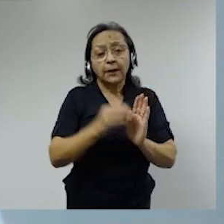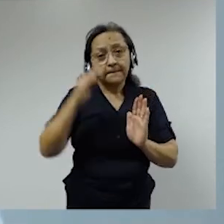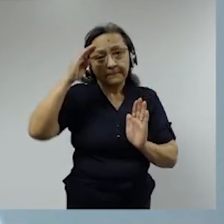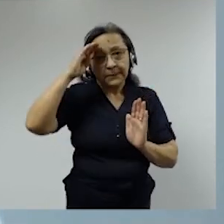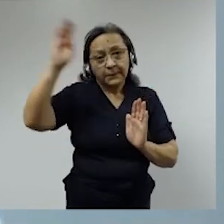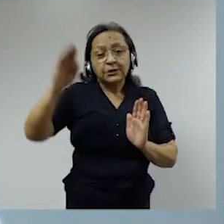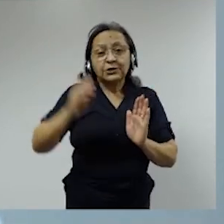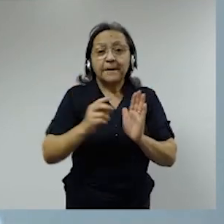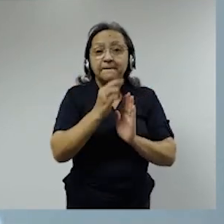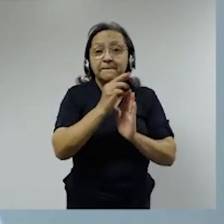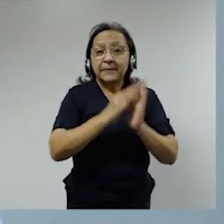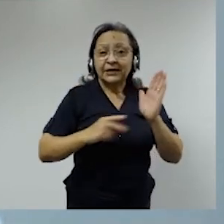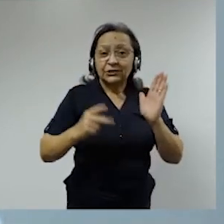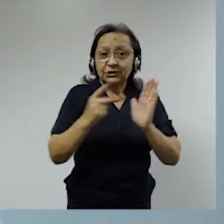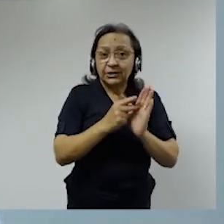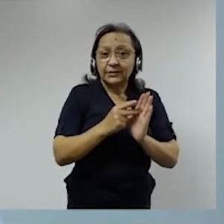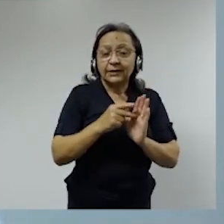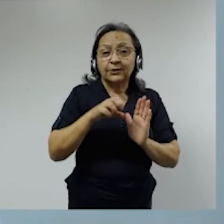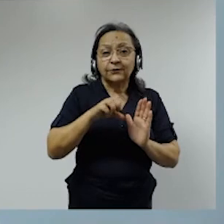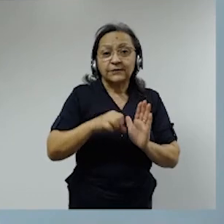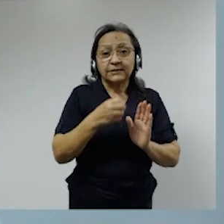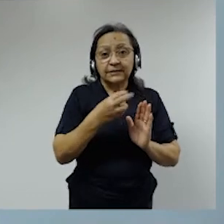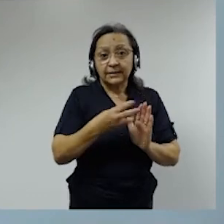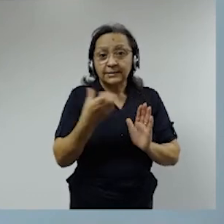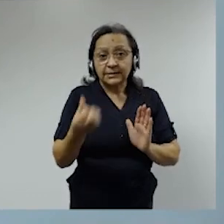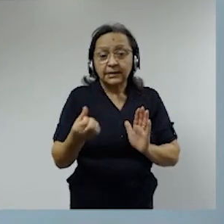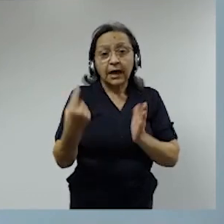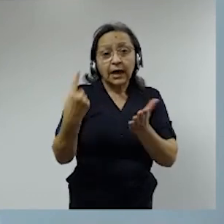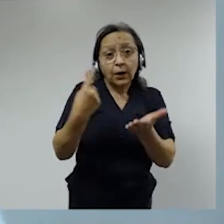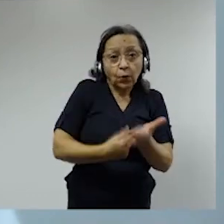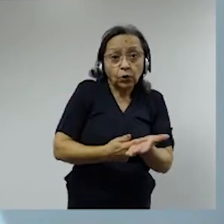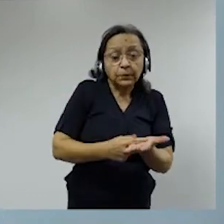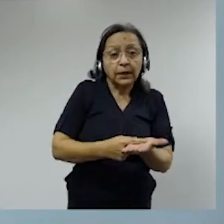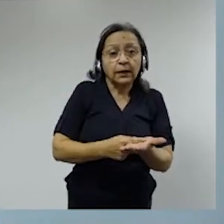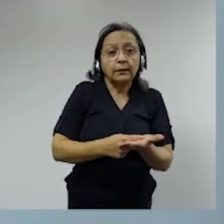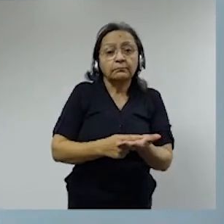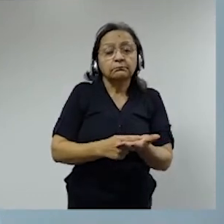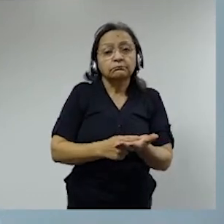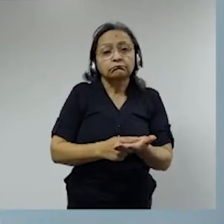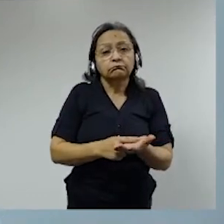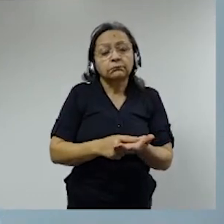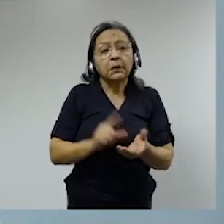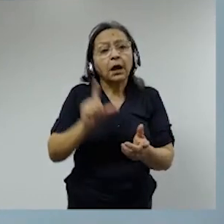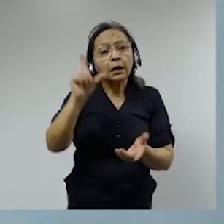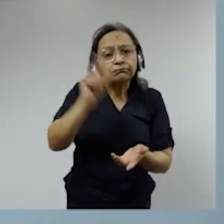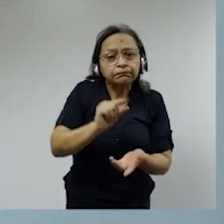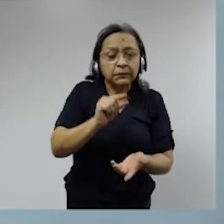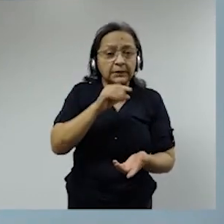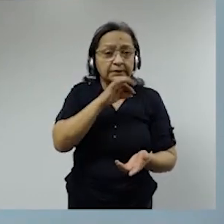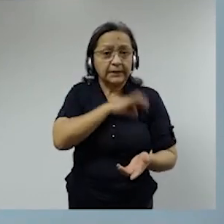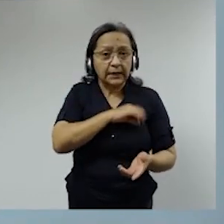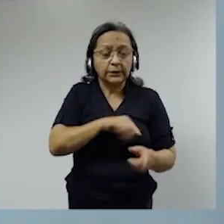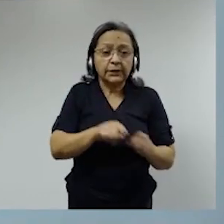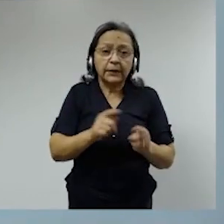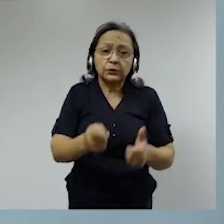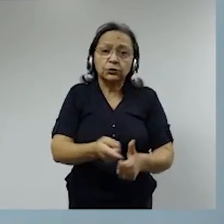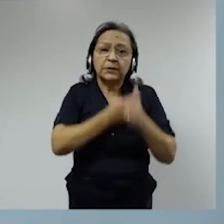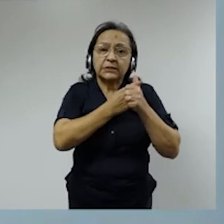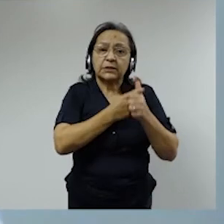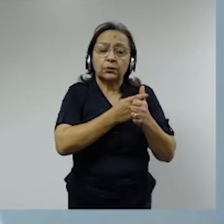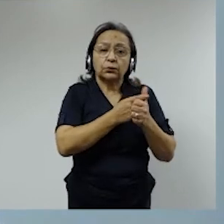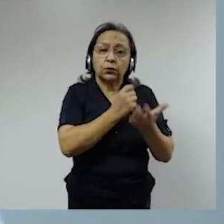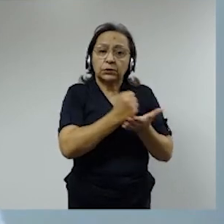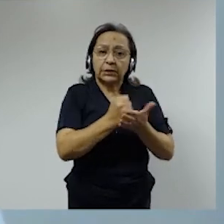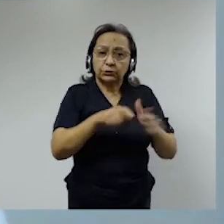a 936, acordos individuais para ajuste de redução proporcional de salário e jornada e de suspensão temporária do